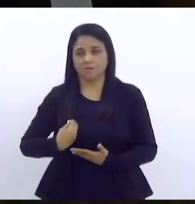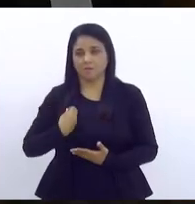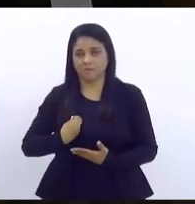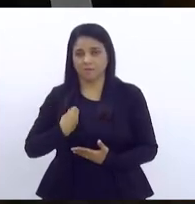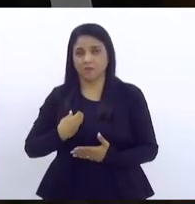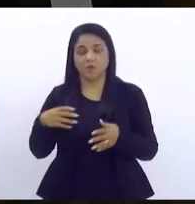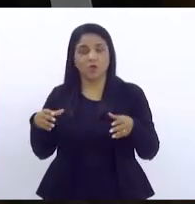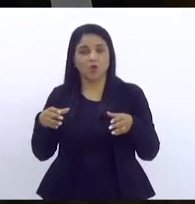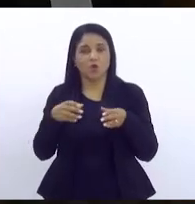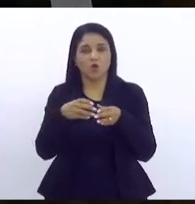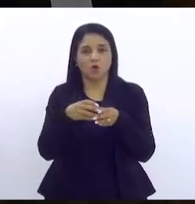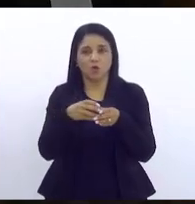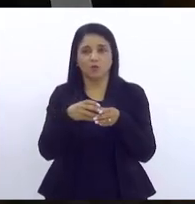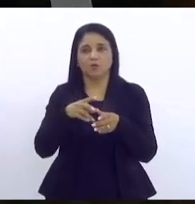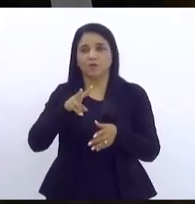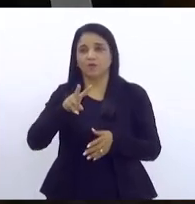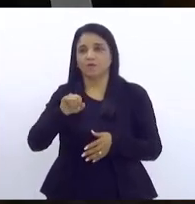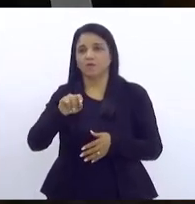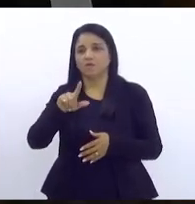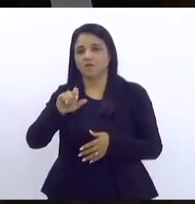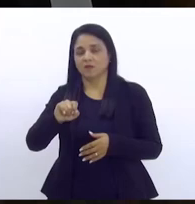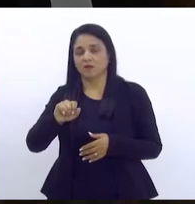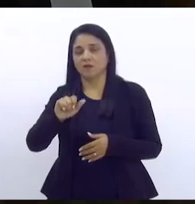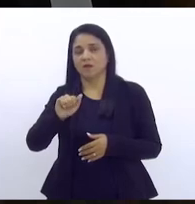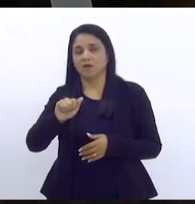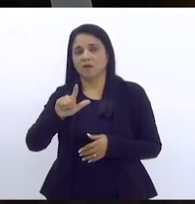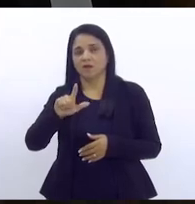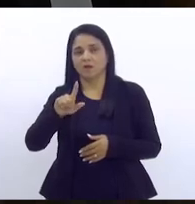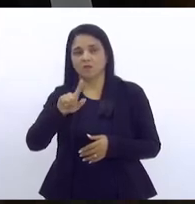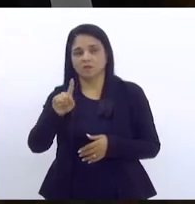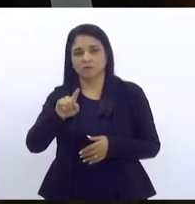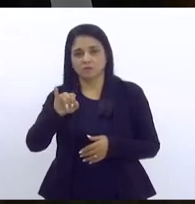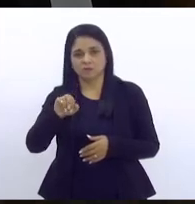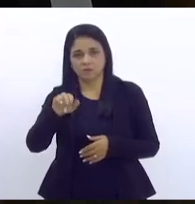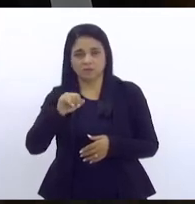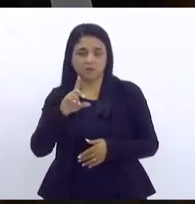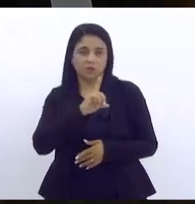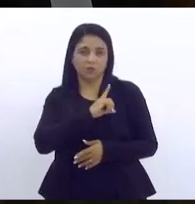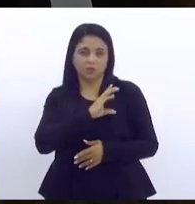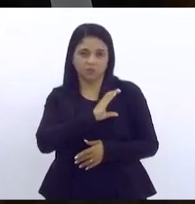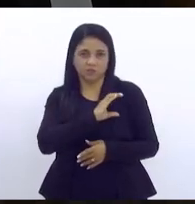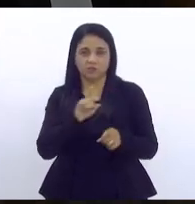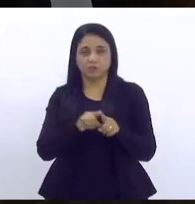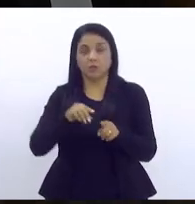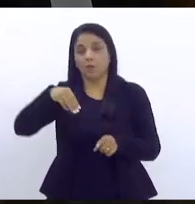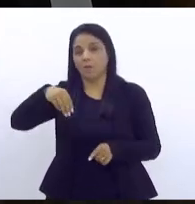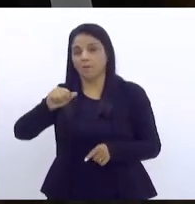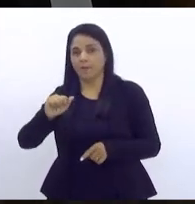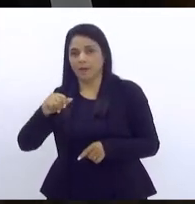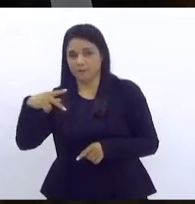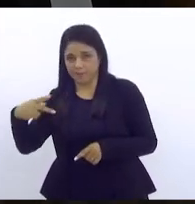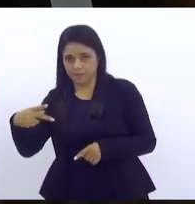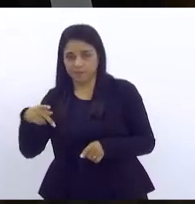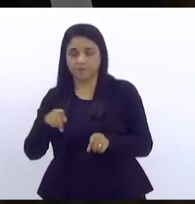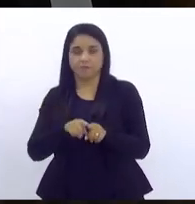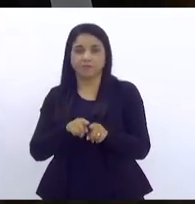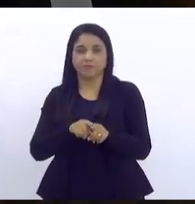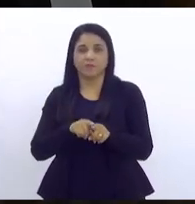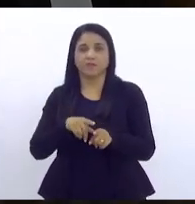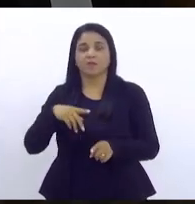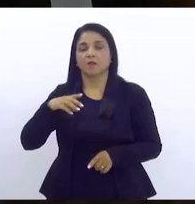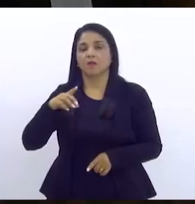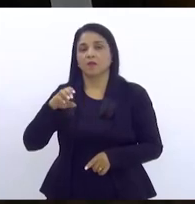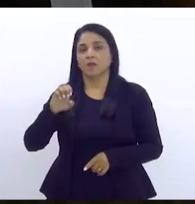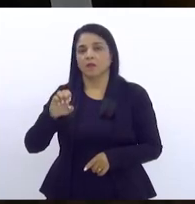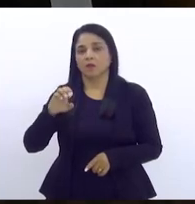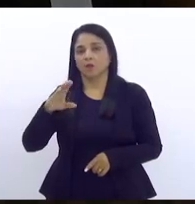a comunidade dique da Vila Alzira de Duque de Caxias tá na casa também o mab a ecopol